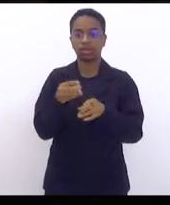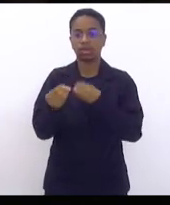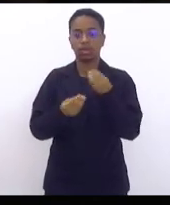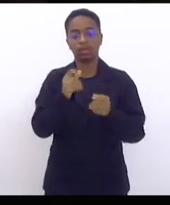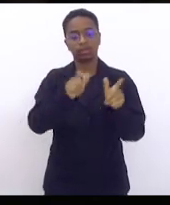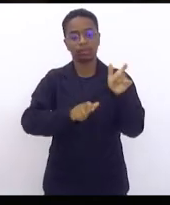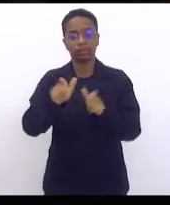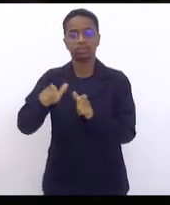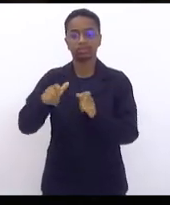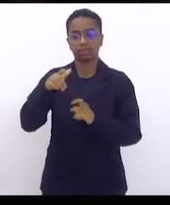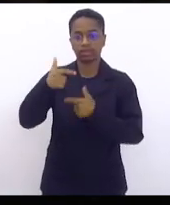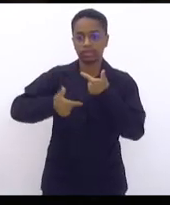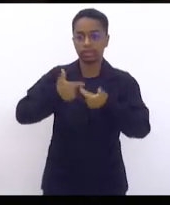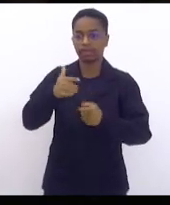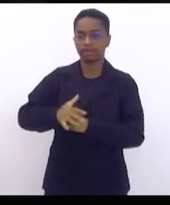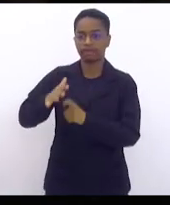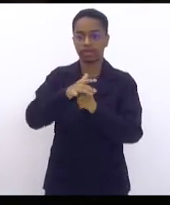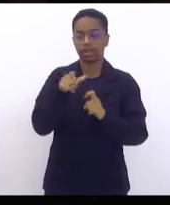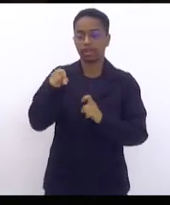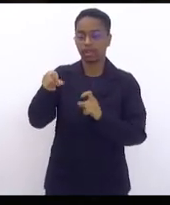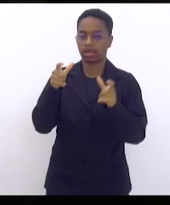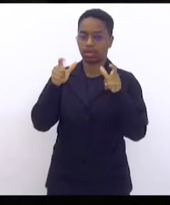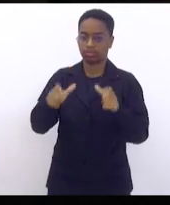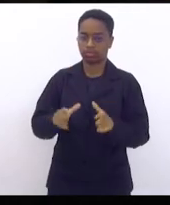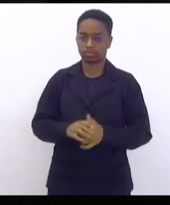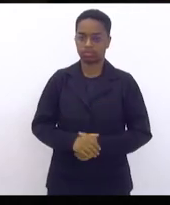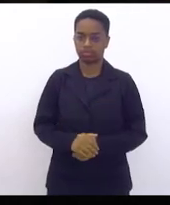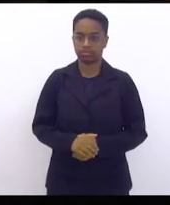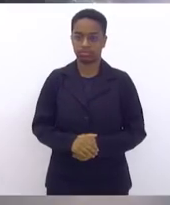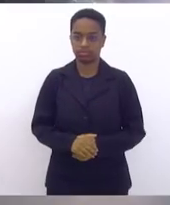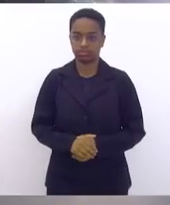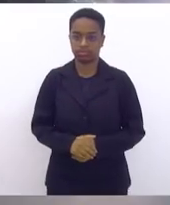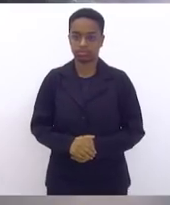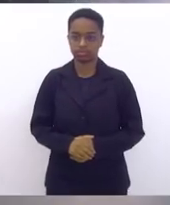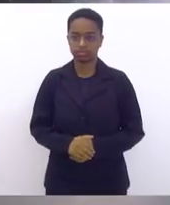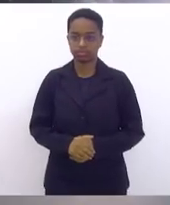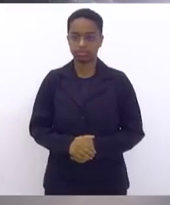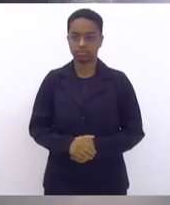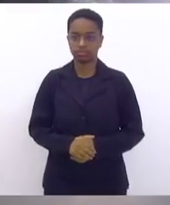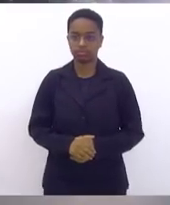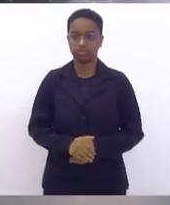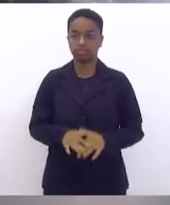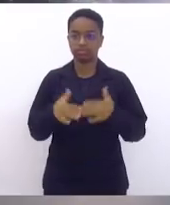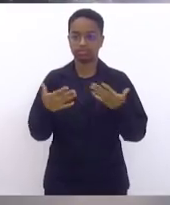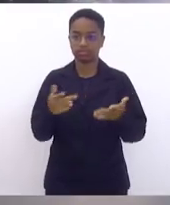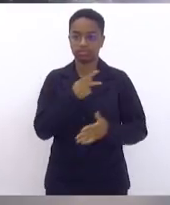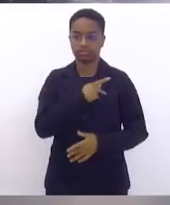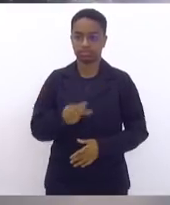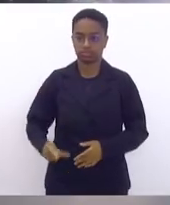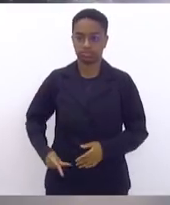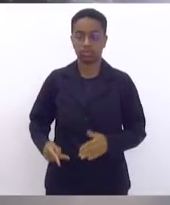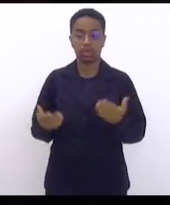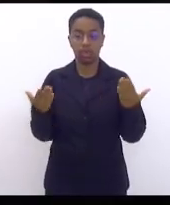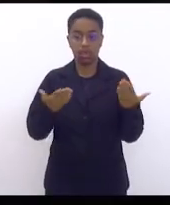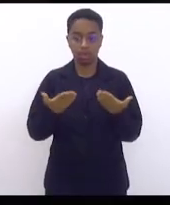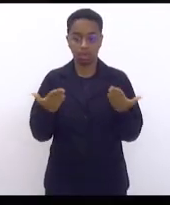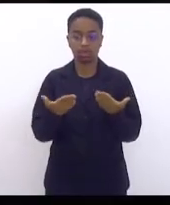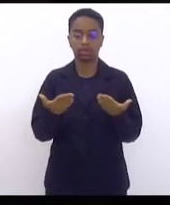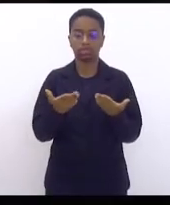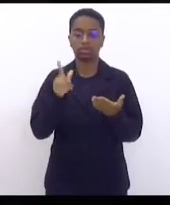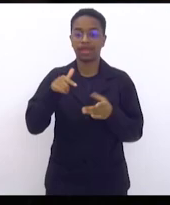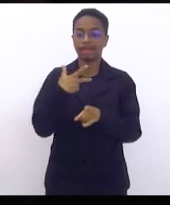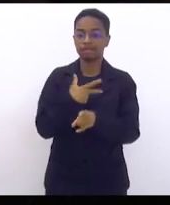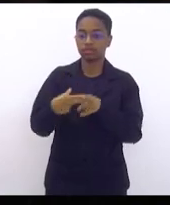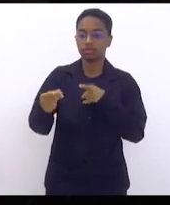que são feirantes lá na Feira de São Cristóvão. E aí, senhora Presidenta, hoje é uma vitória,